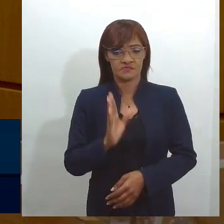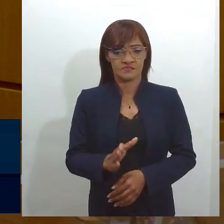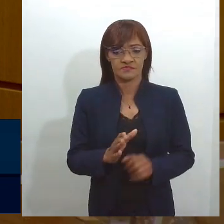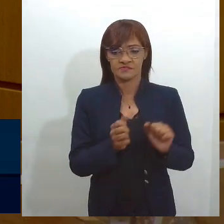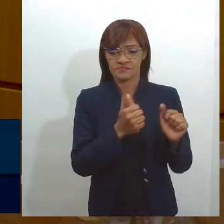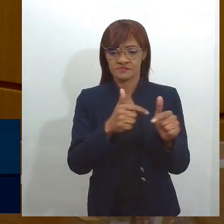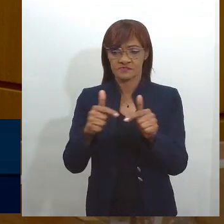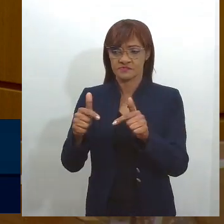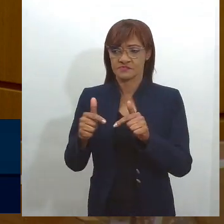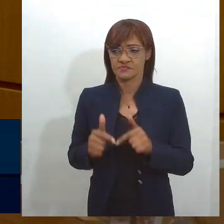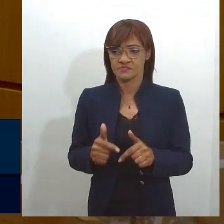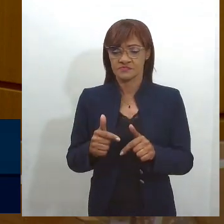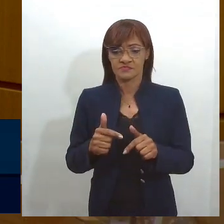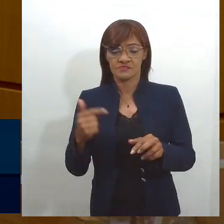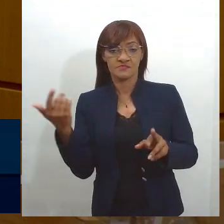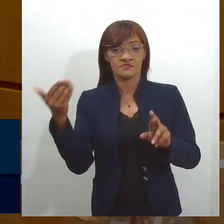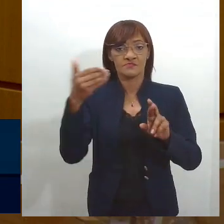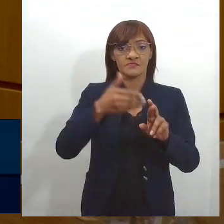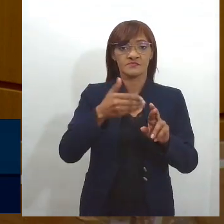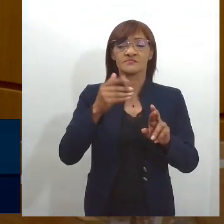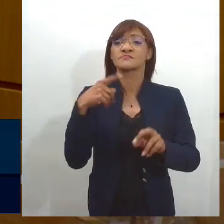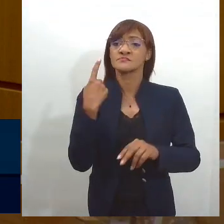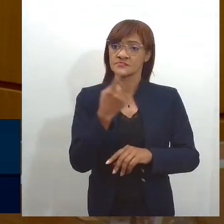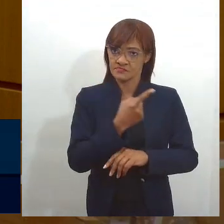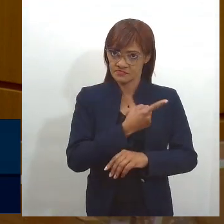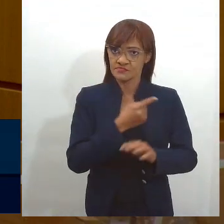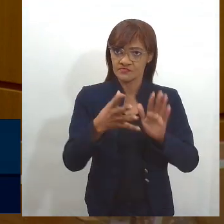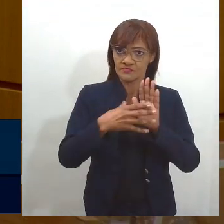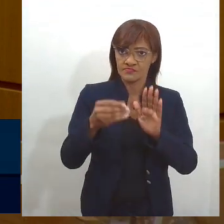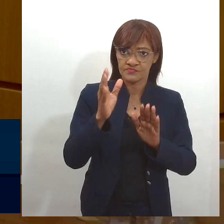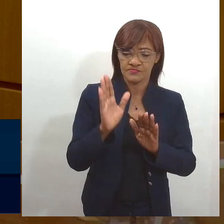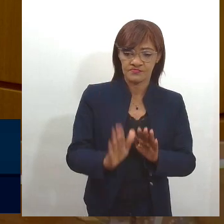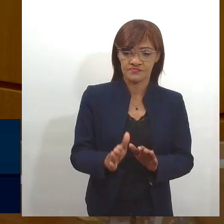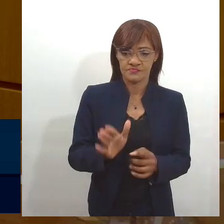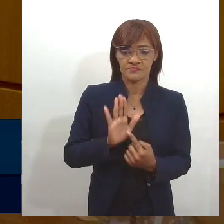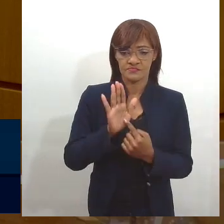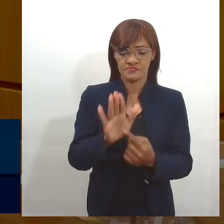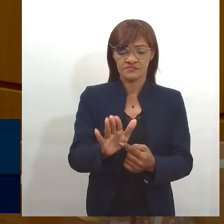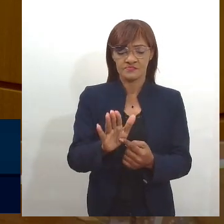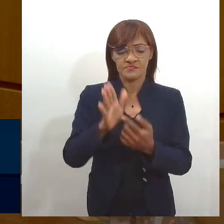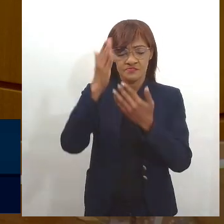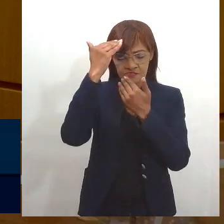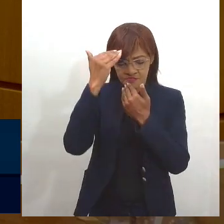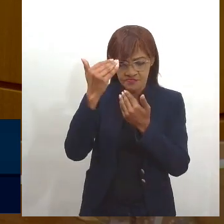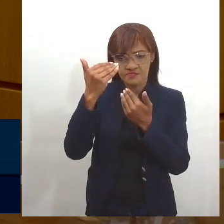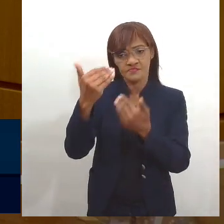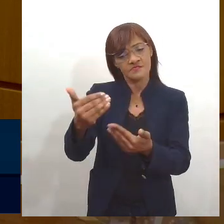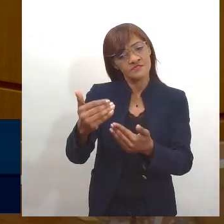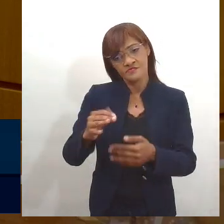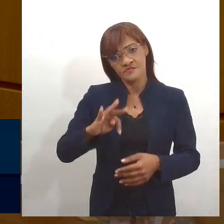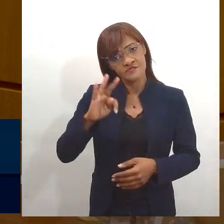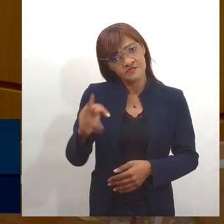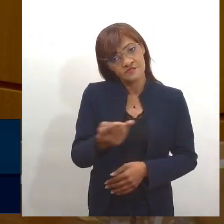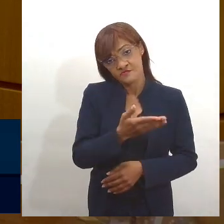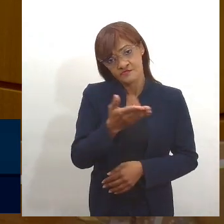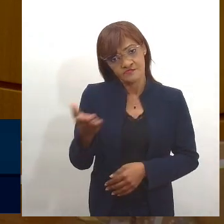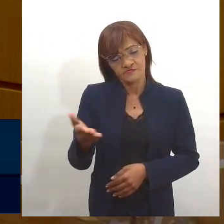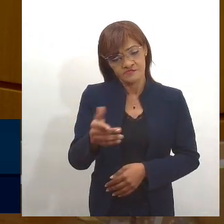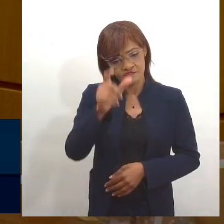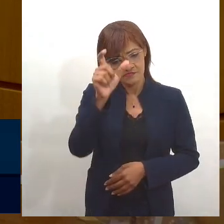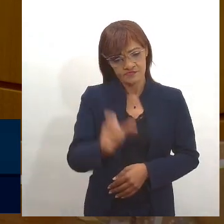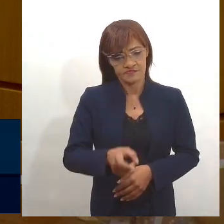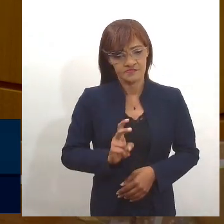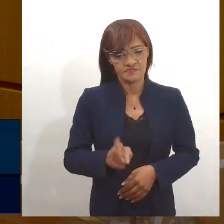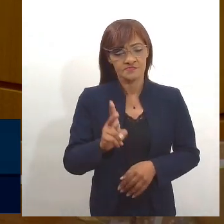nós. Que este gesto simbolize nosso agradecimento por tudo o que ele fez e continuará a fazer pelo crescimento